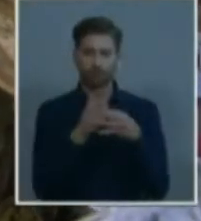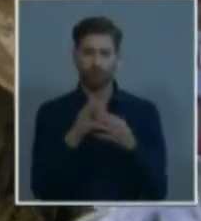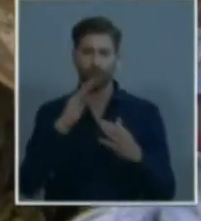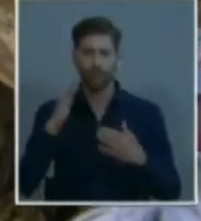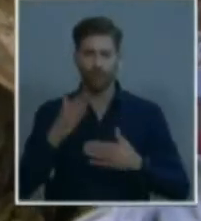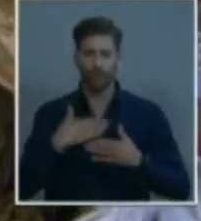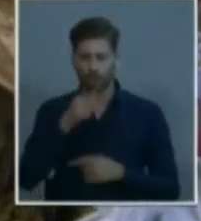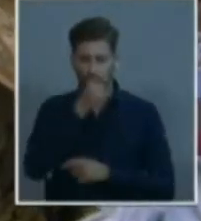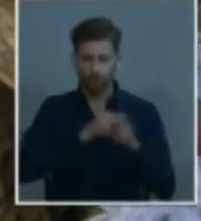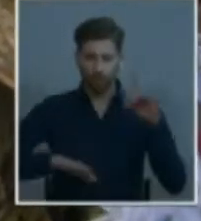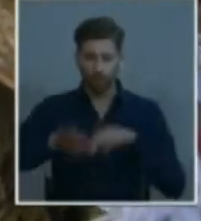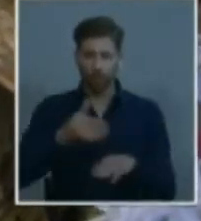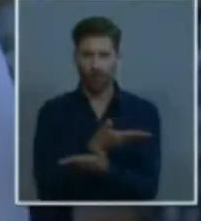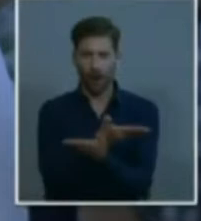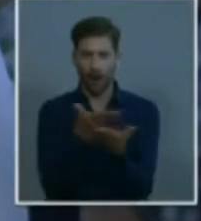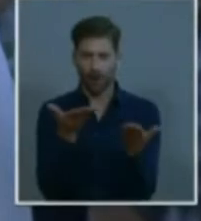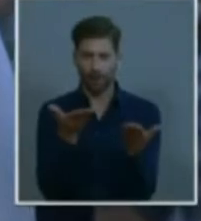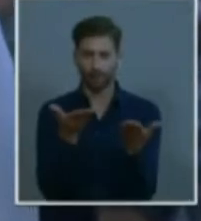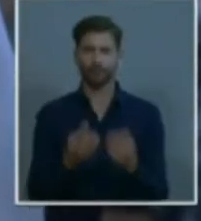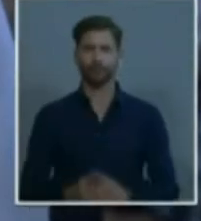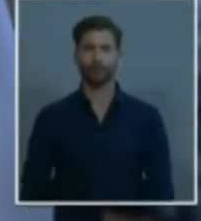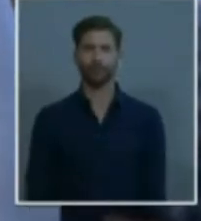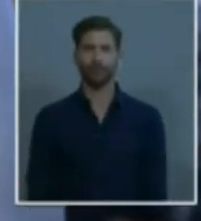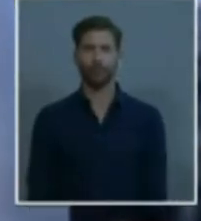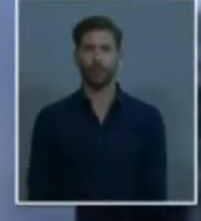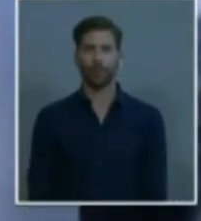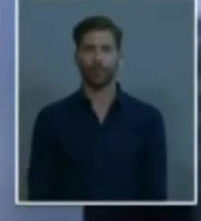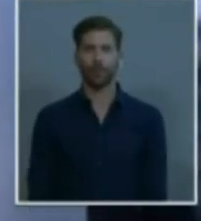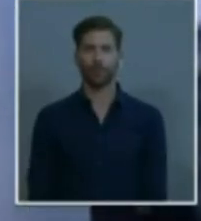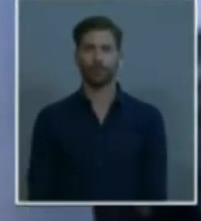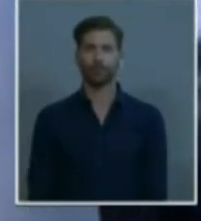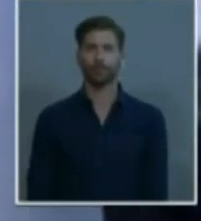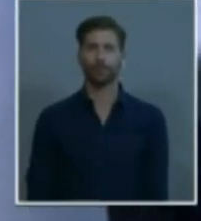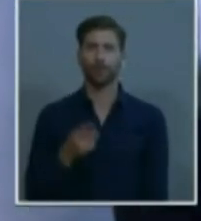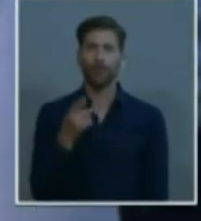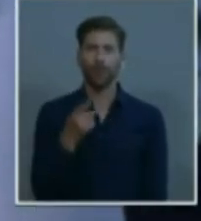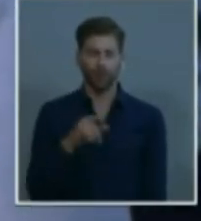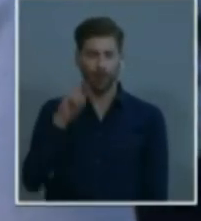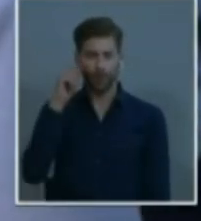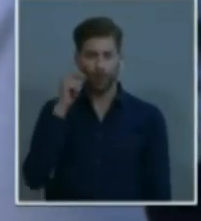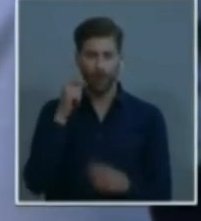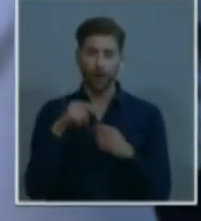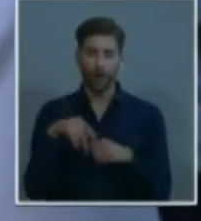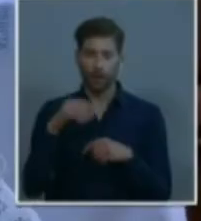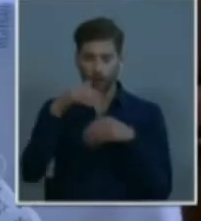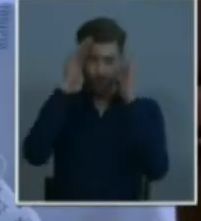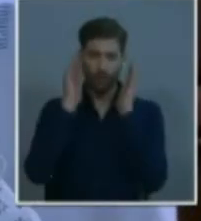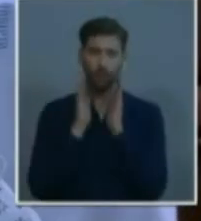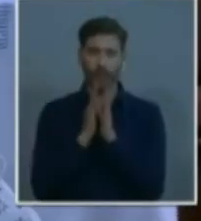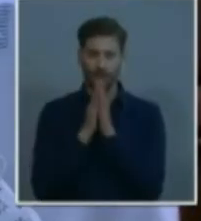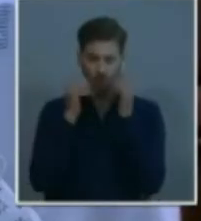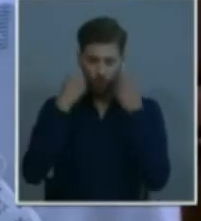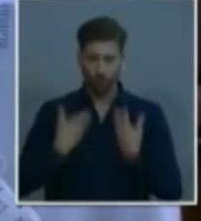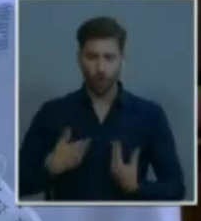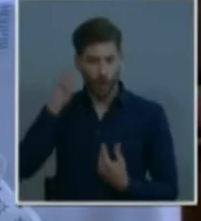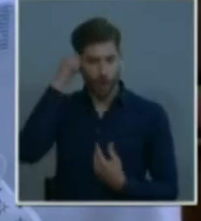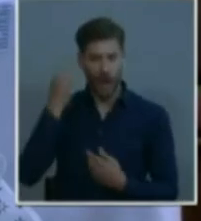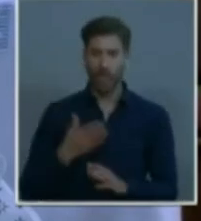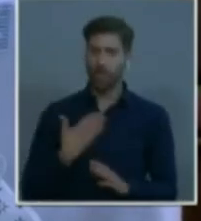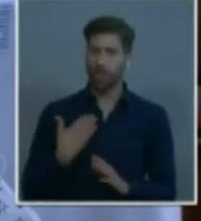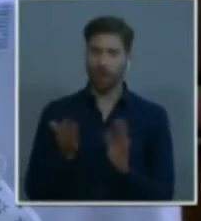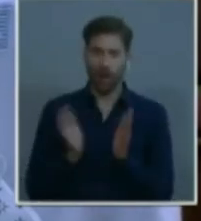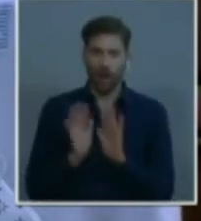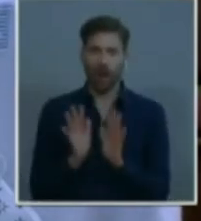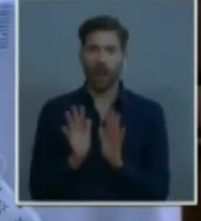povo peregrino. Vós não quisestes que sofresse a corrupção do túmulo aquela que gerou e deu à luz